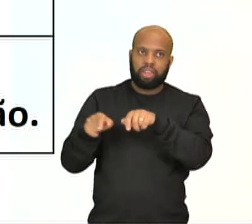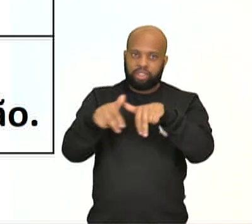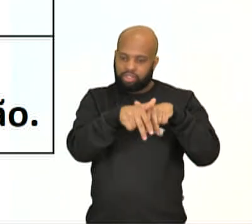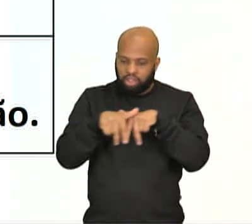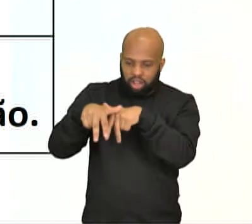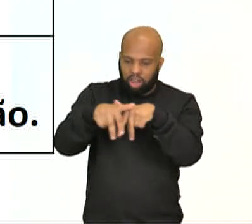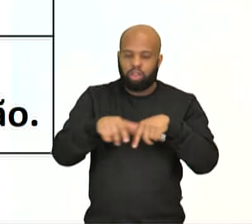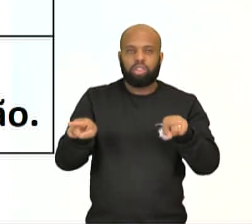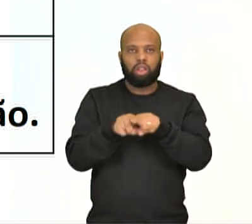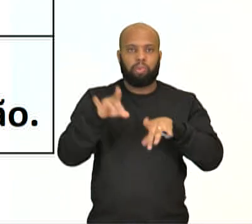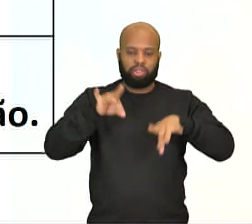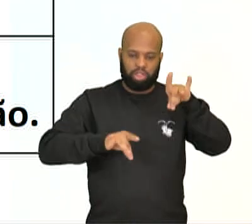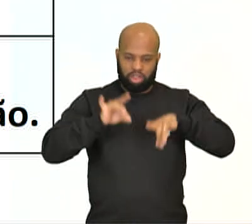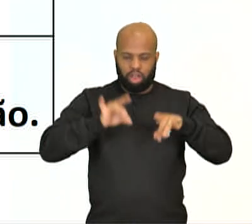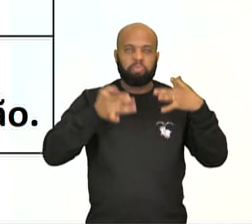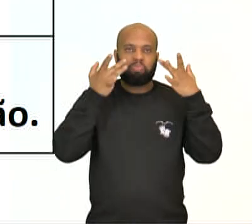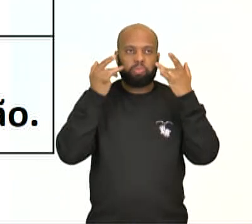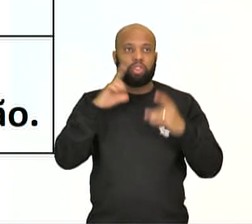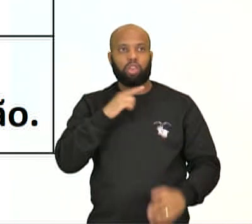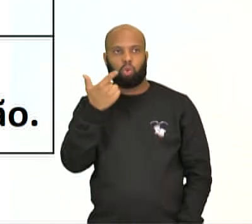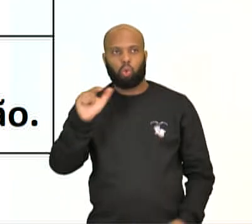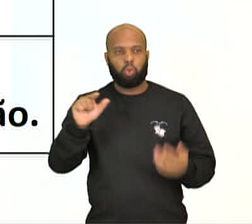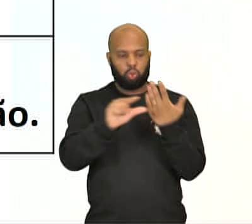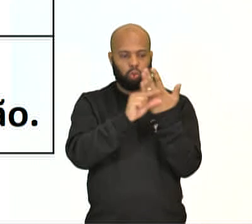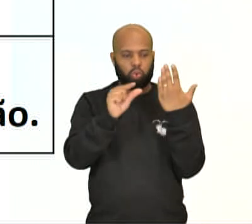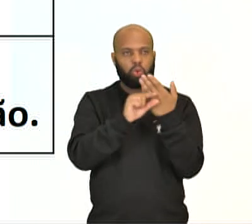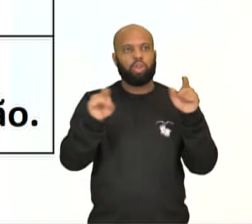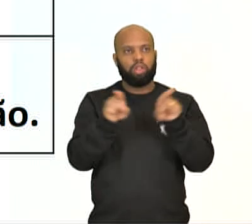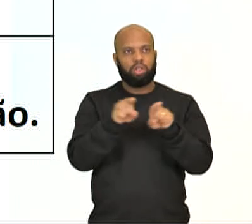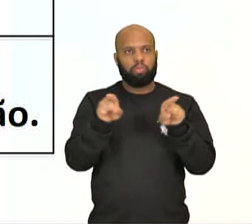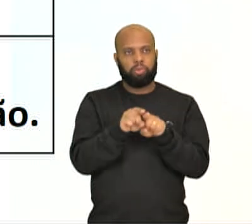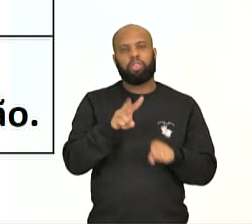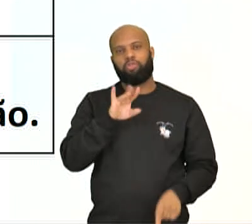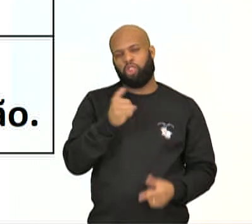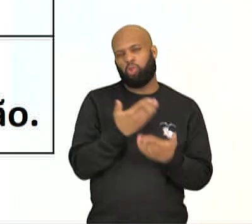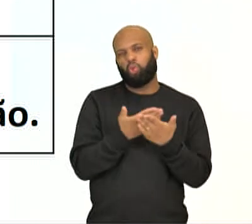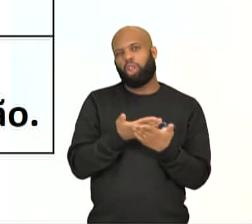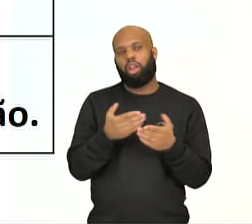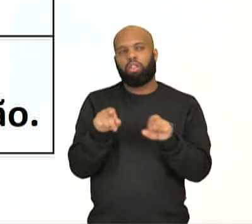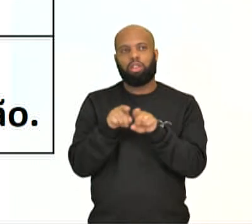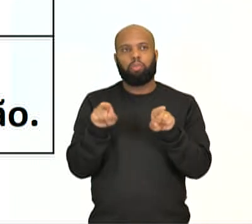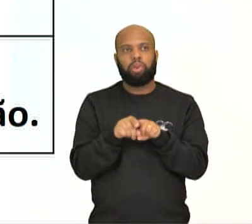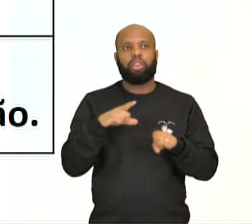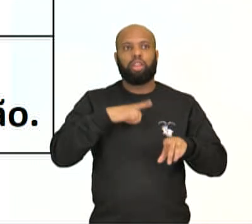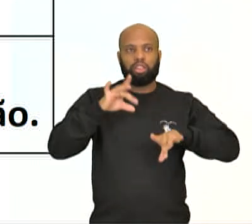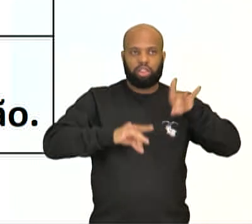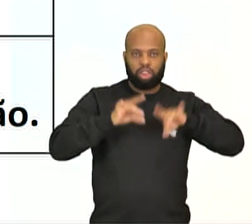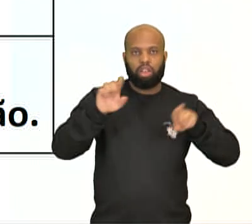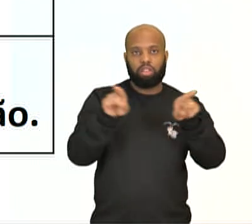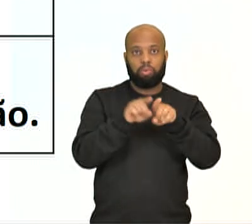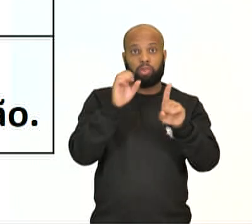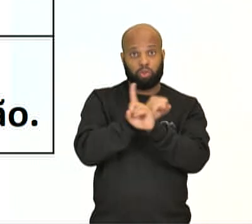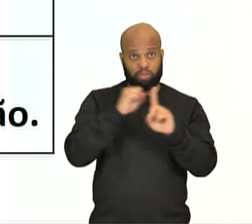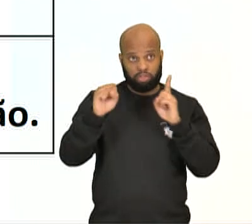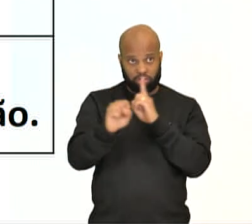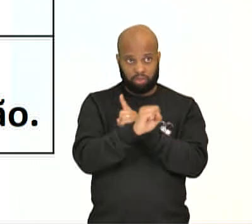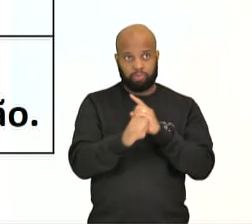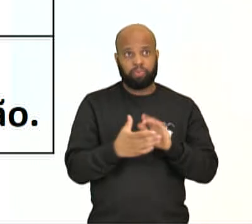artística. O próximo autor, tem outros autores, né? A gente já vai falar sobre os outros. Tem o teatral e